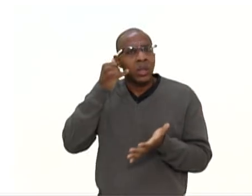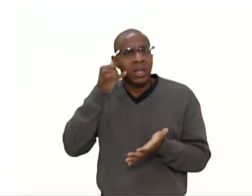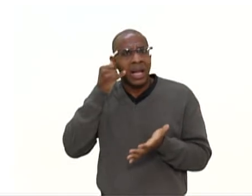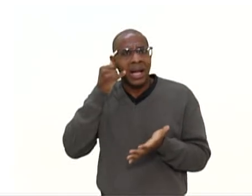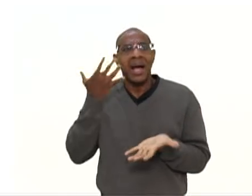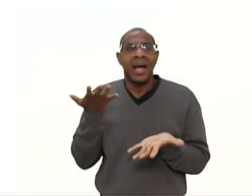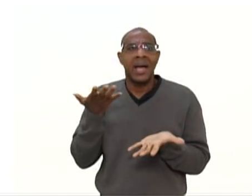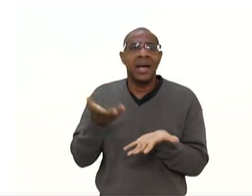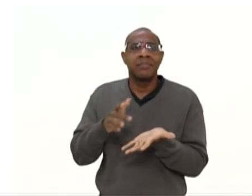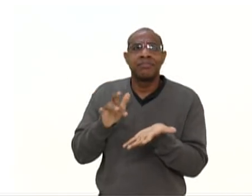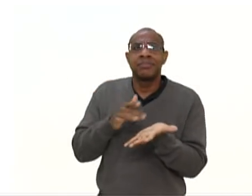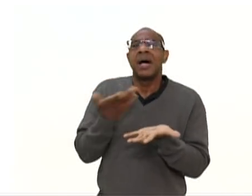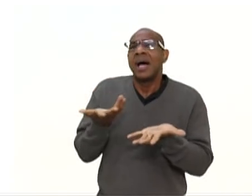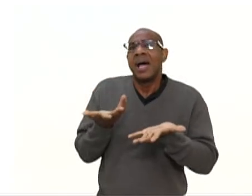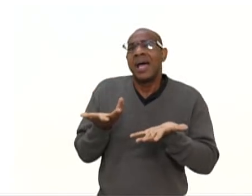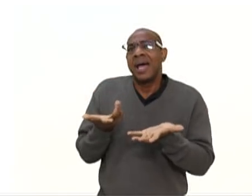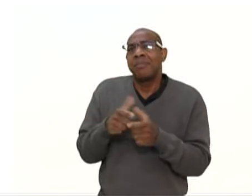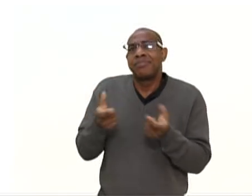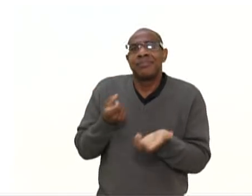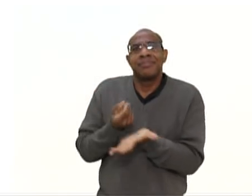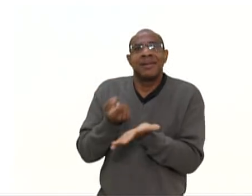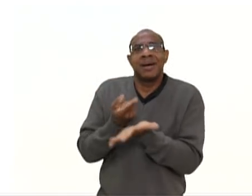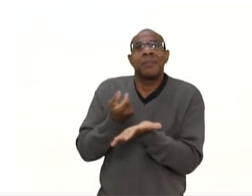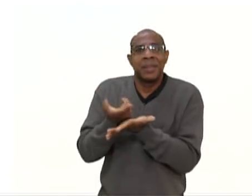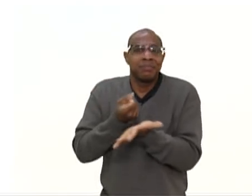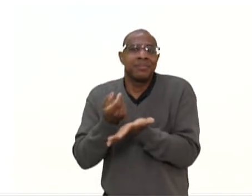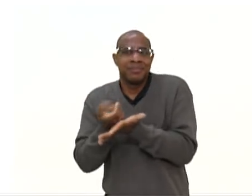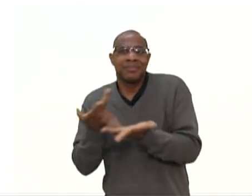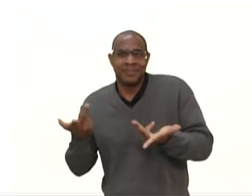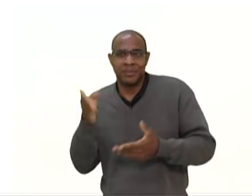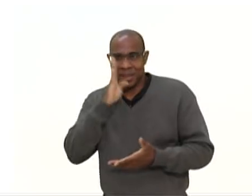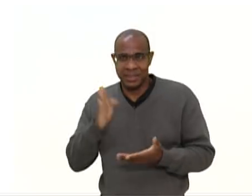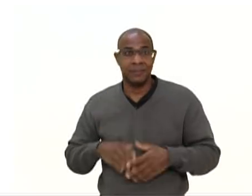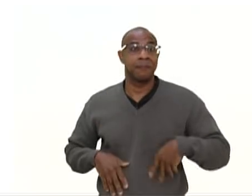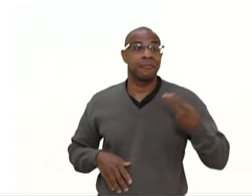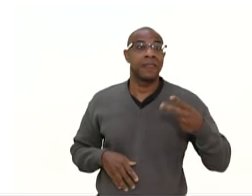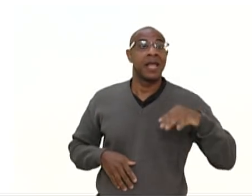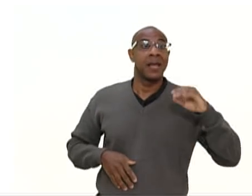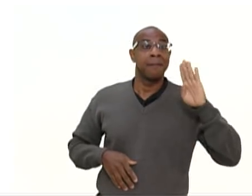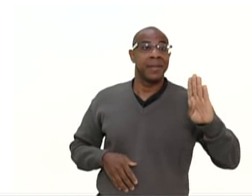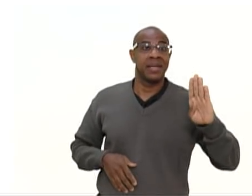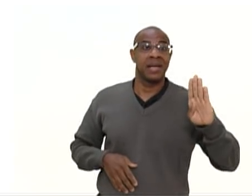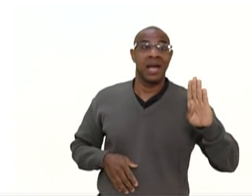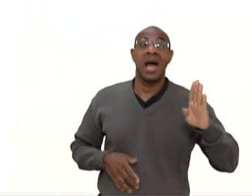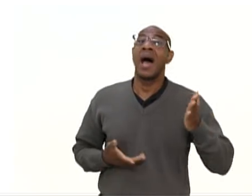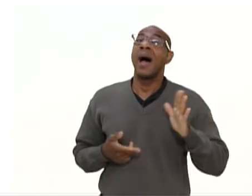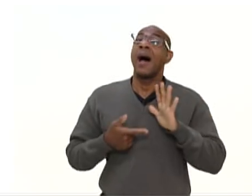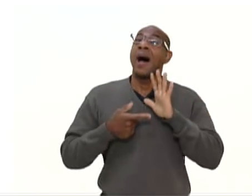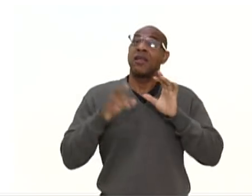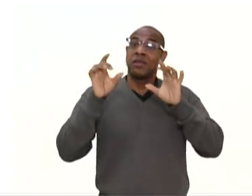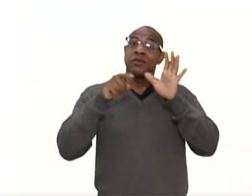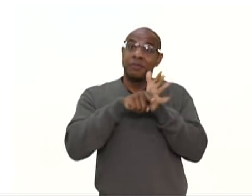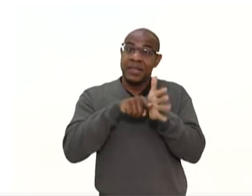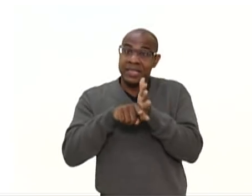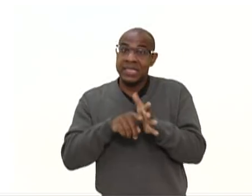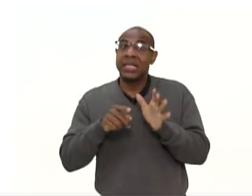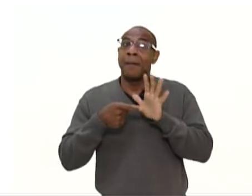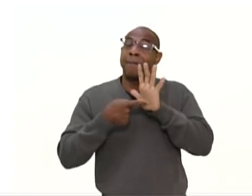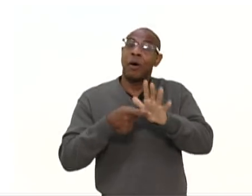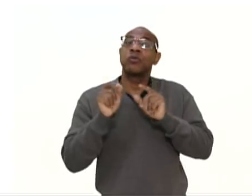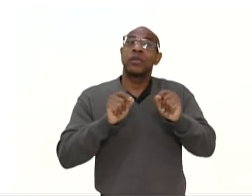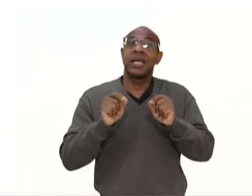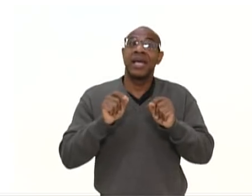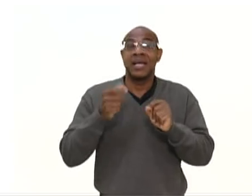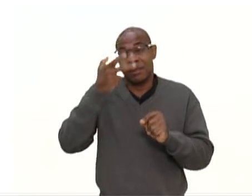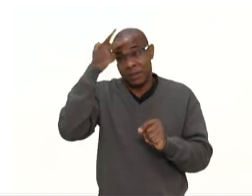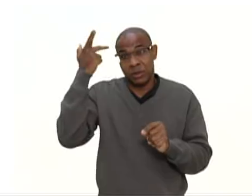B. Especialistas confirmam que as pessoas estão viciadas. Letra C. Acredito que as